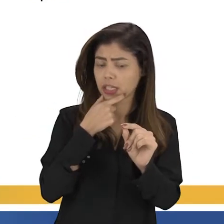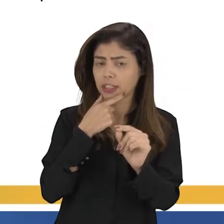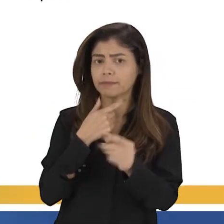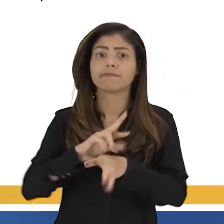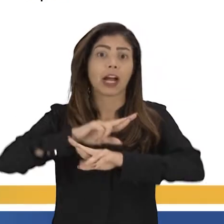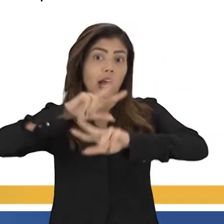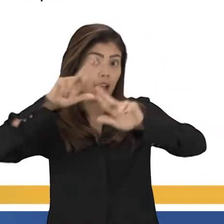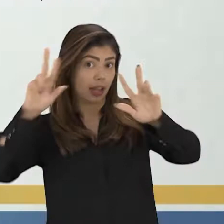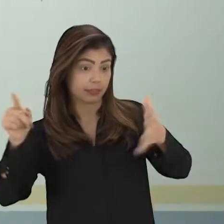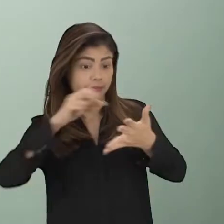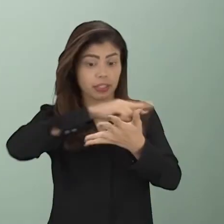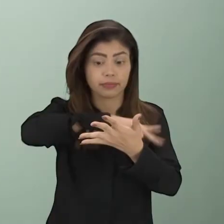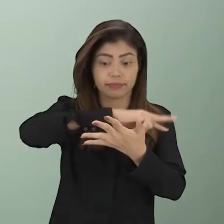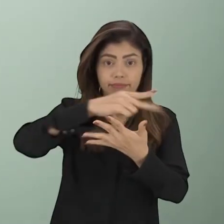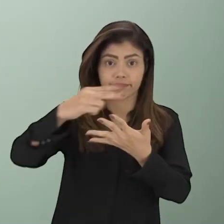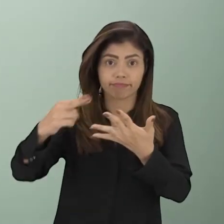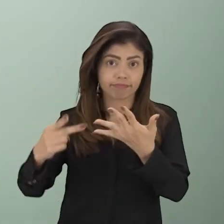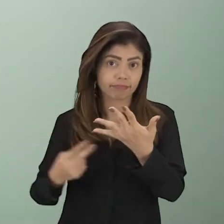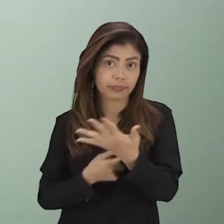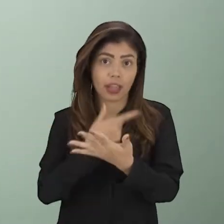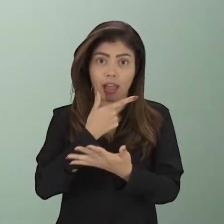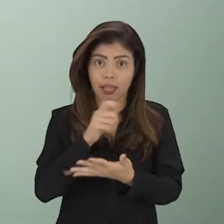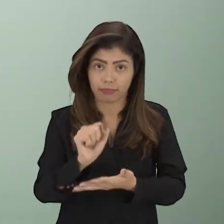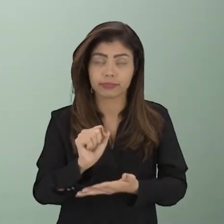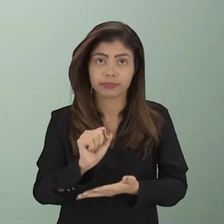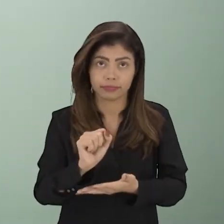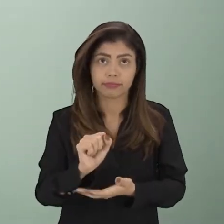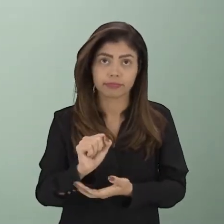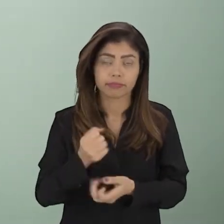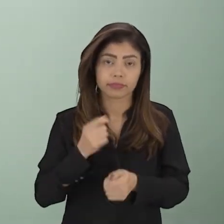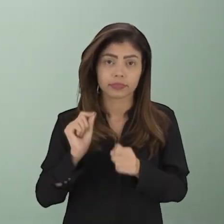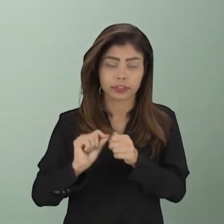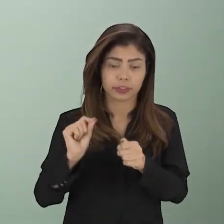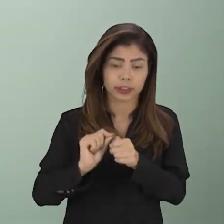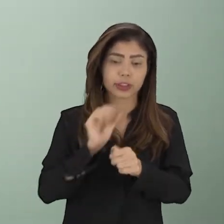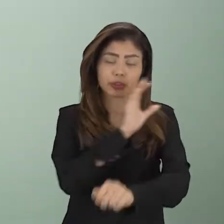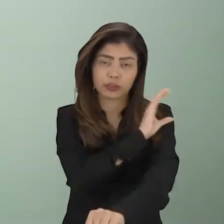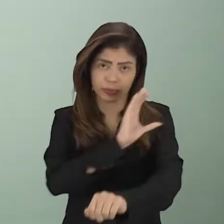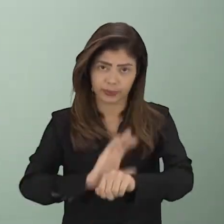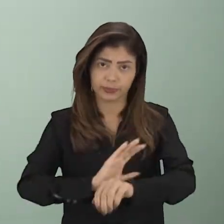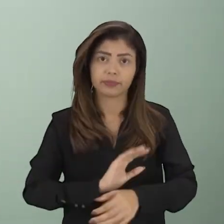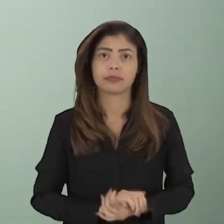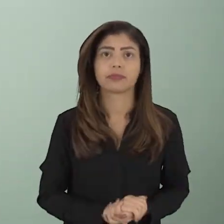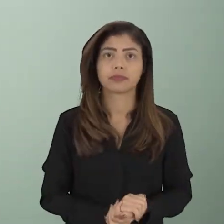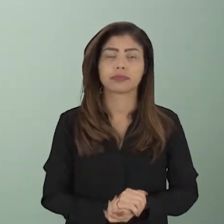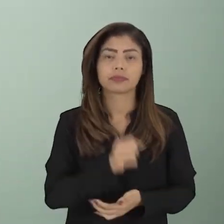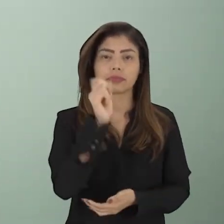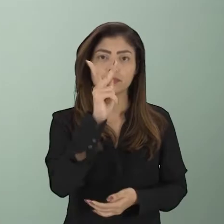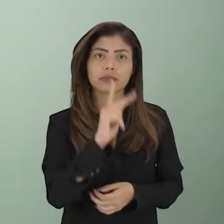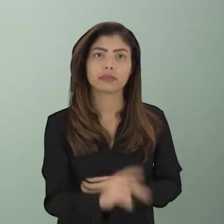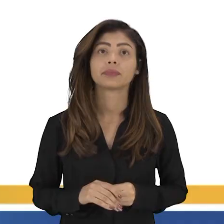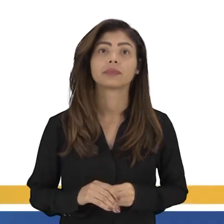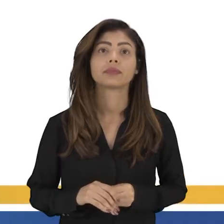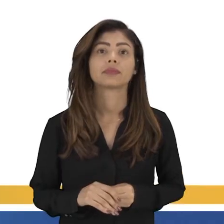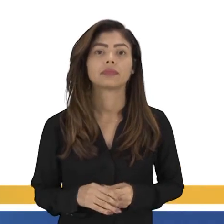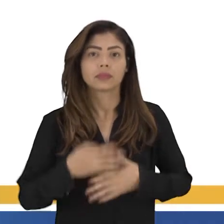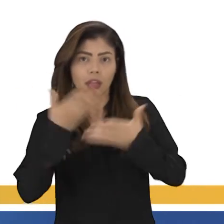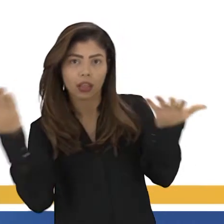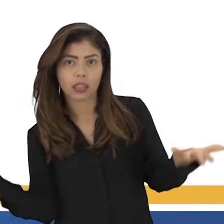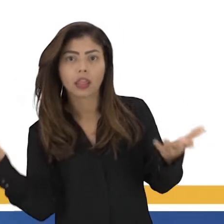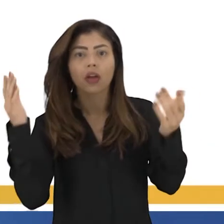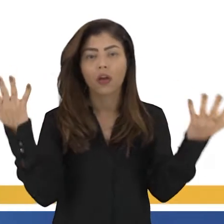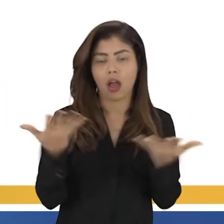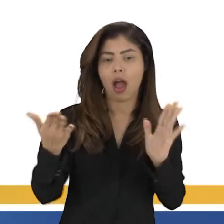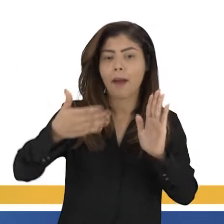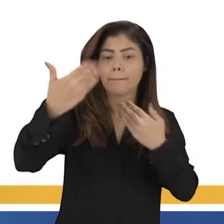diversidade cultural, diversidade linguística, reconhecer isso como produção cultural, ok? Então